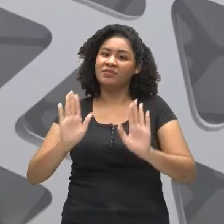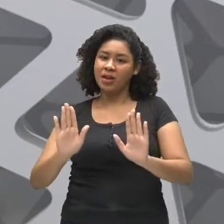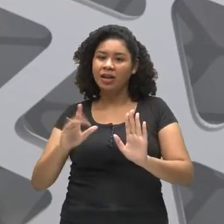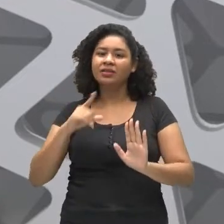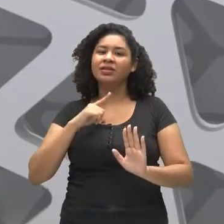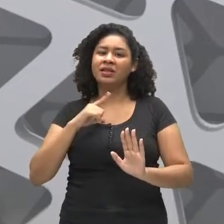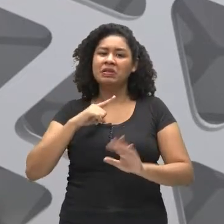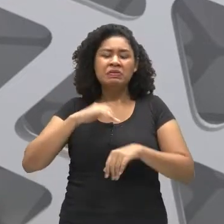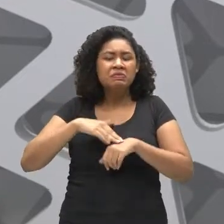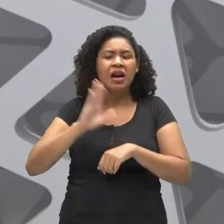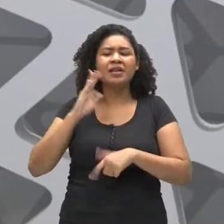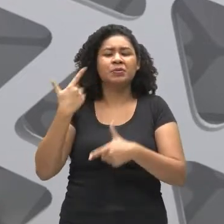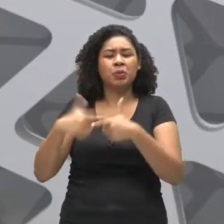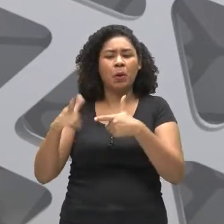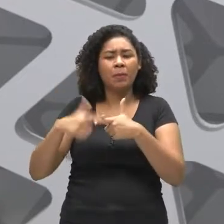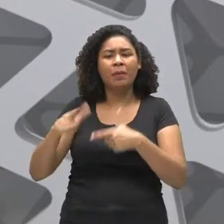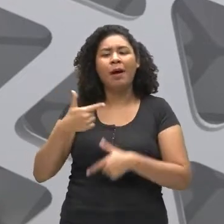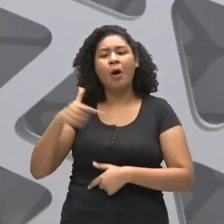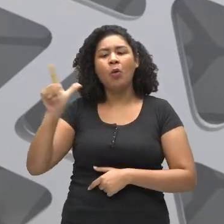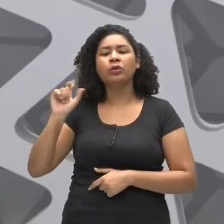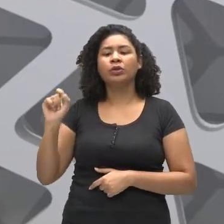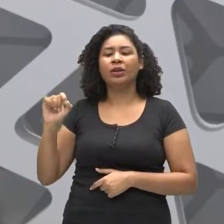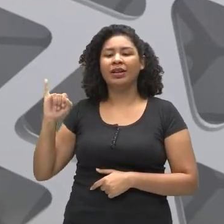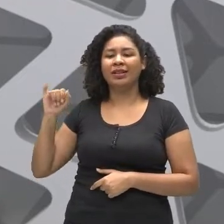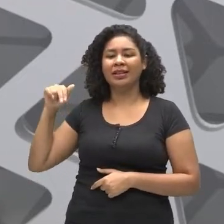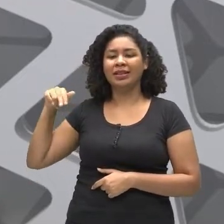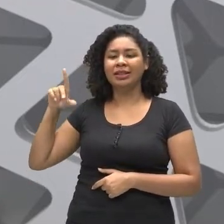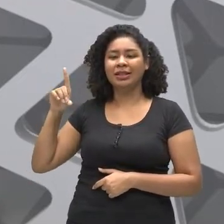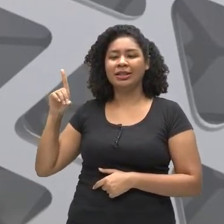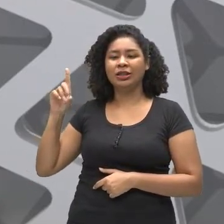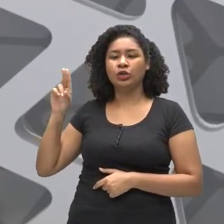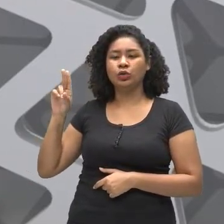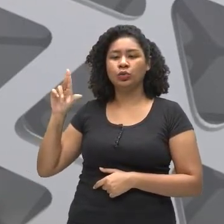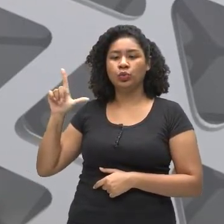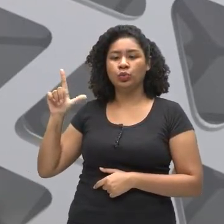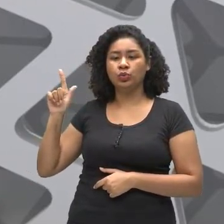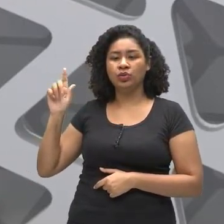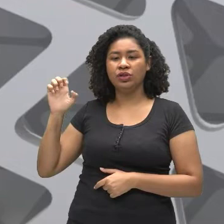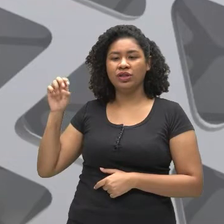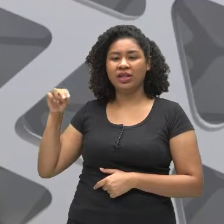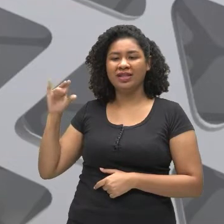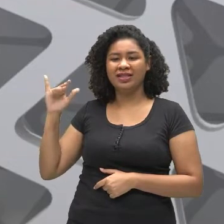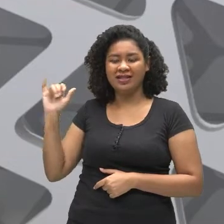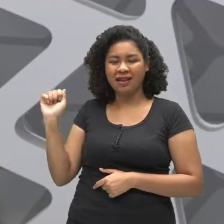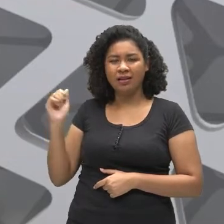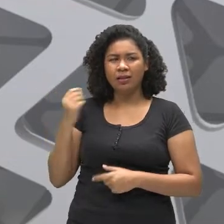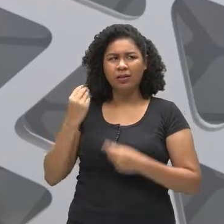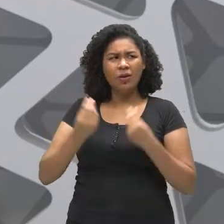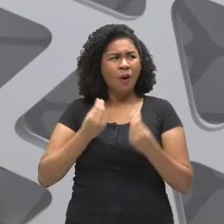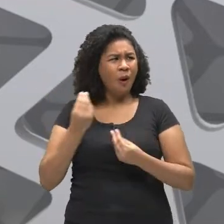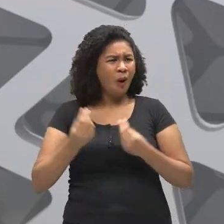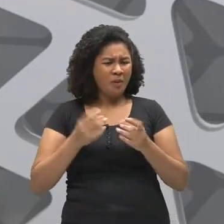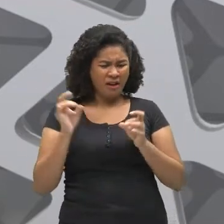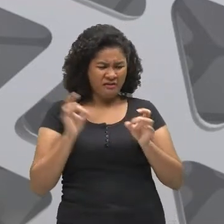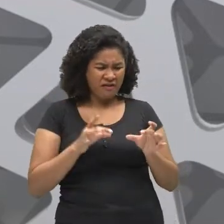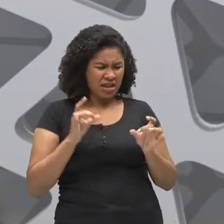Lutero. Como assim vender um lugar no céu? Como assim pagar e seus pecados forem